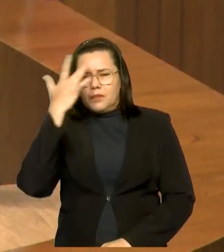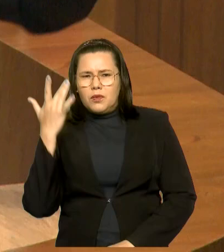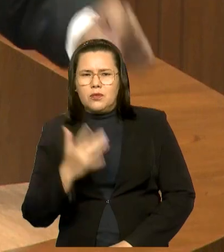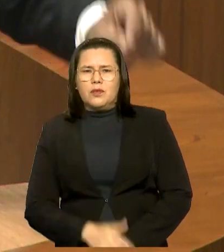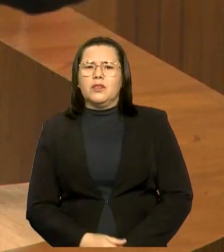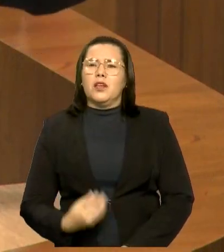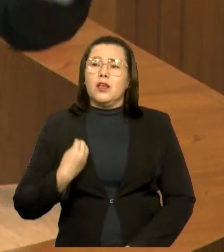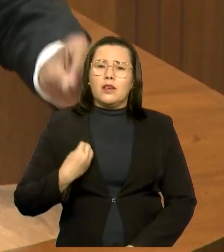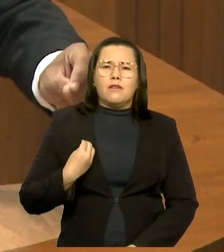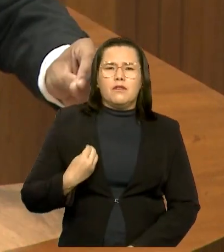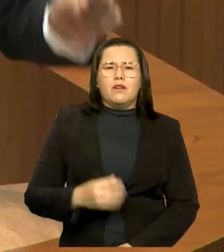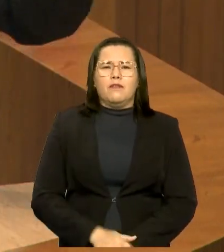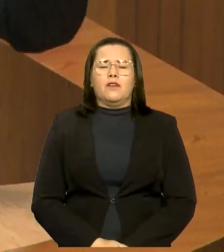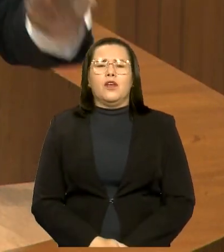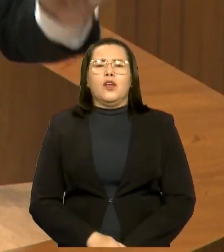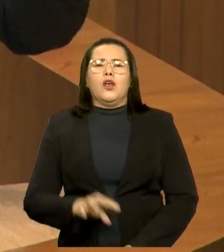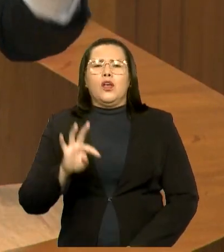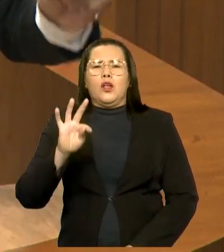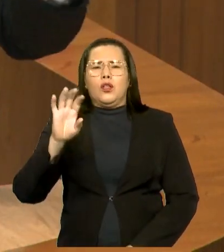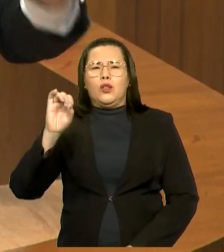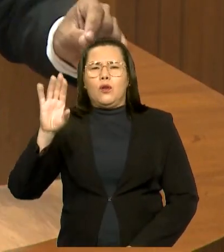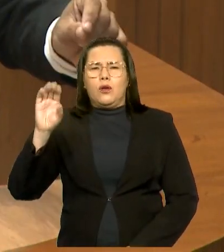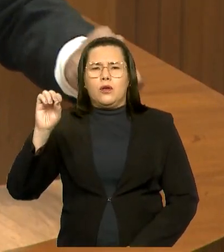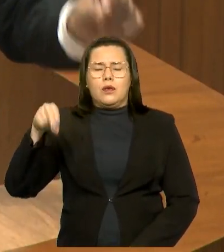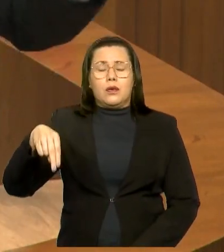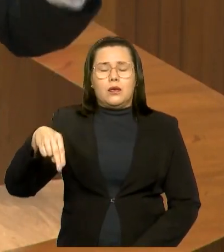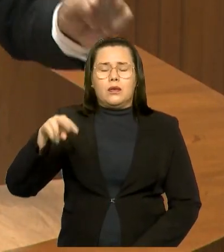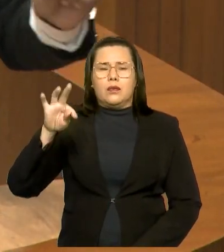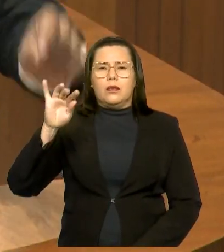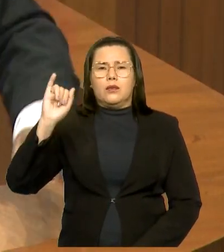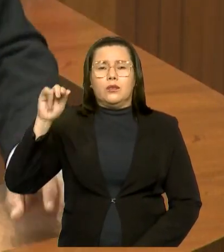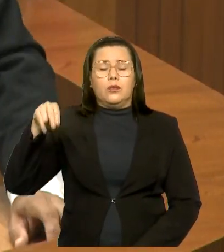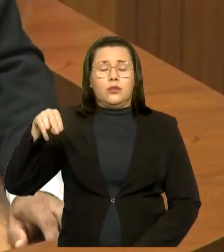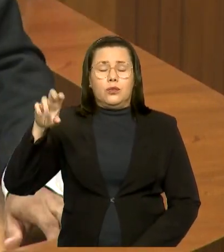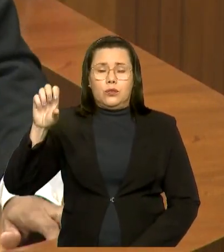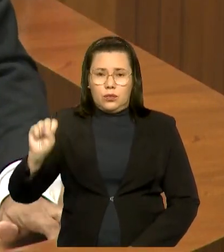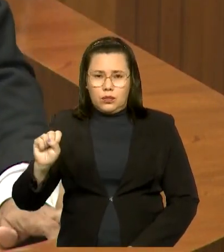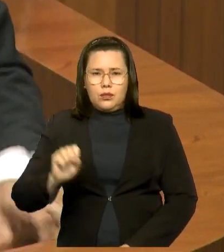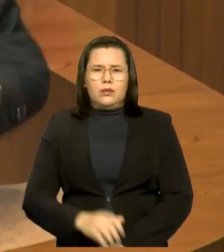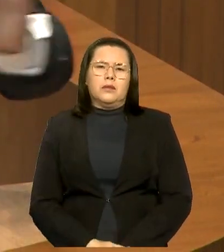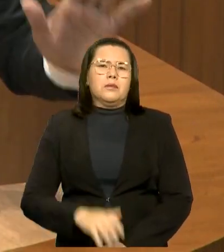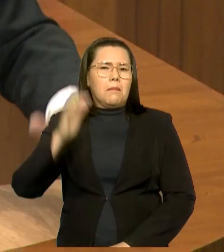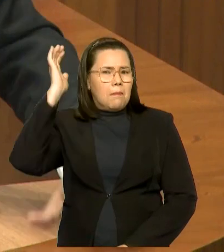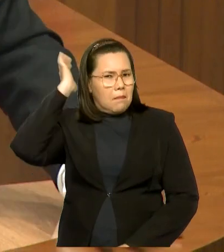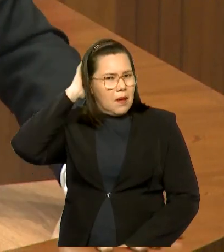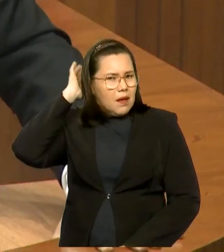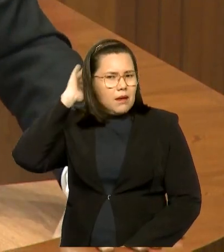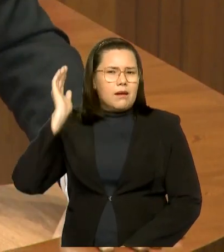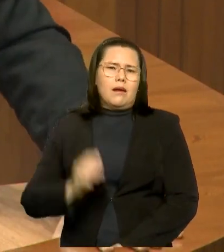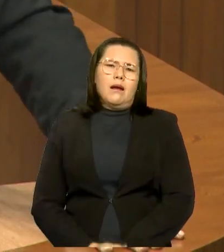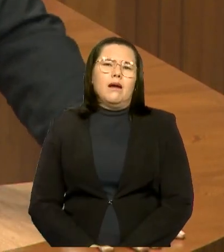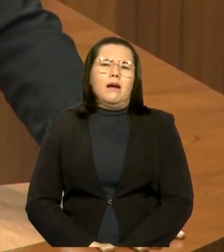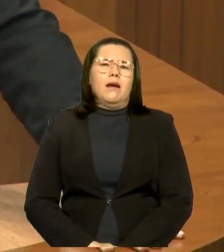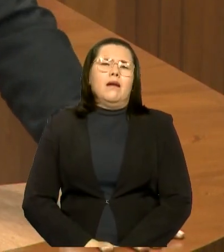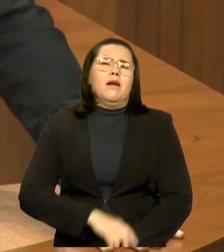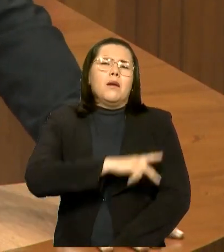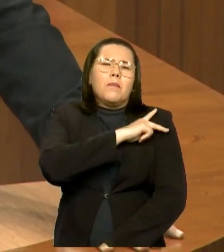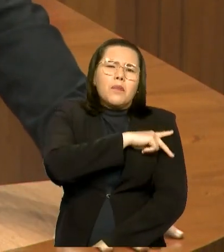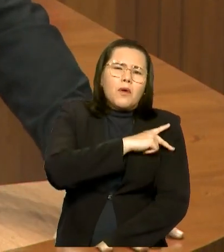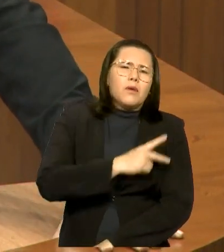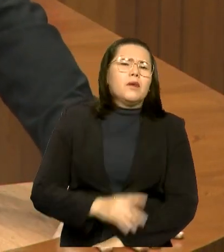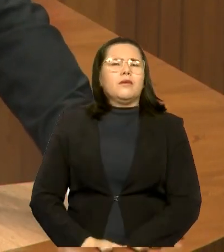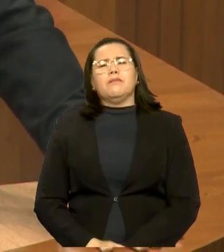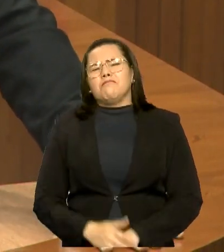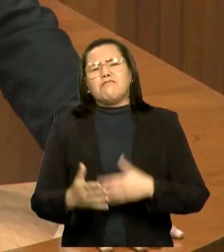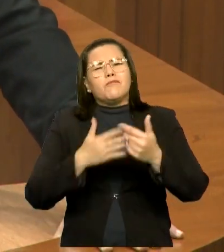Maranhão, estão prontos, estão aptos para defender a segurança pública, a briosa Polícia Militar. E eu não participo de eventos do governo, mas hoje eu